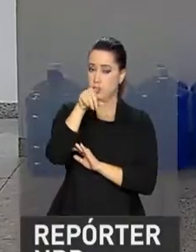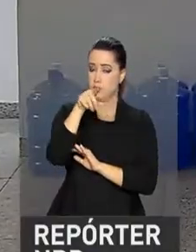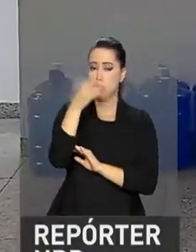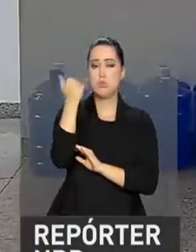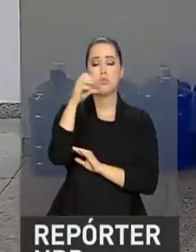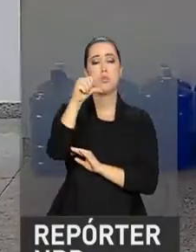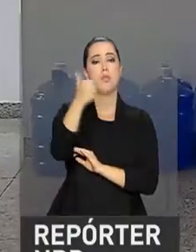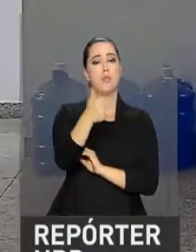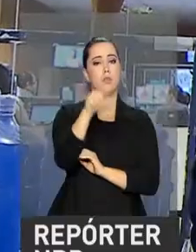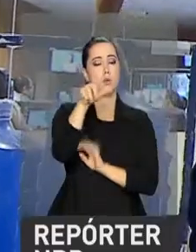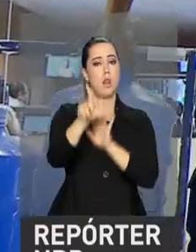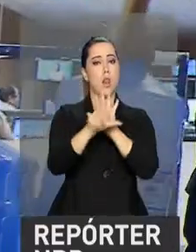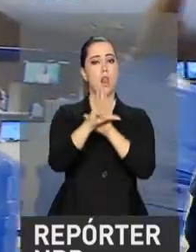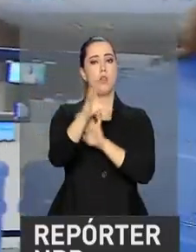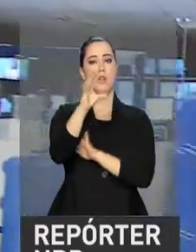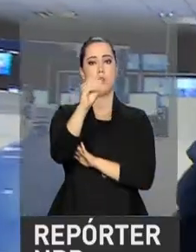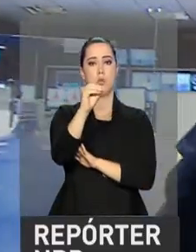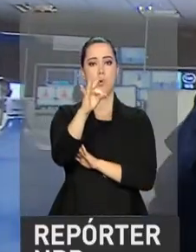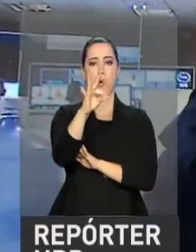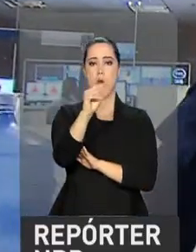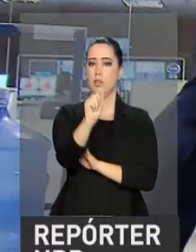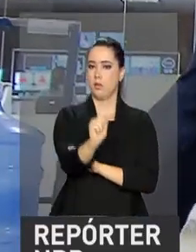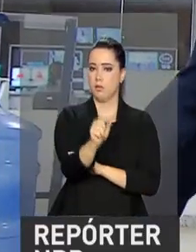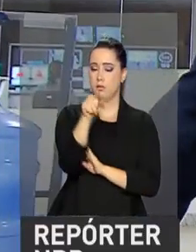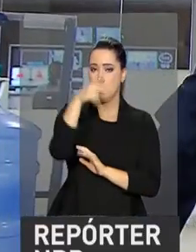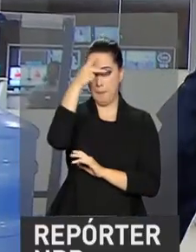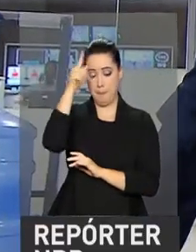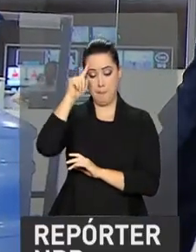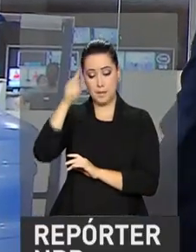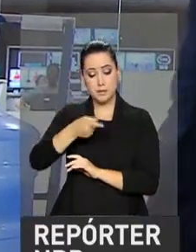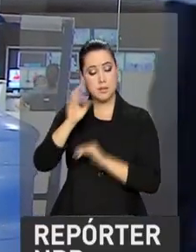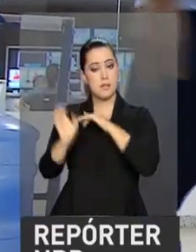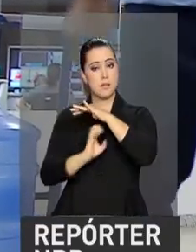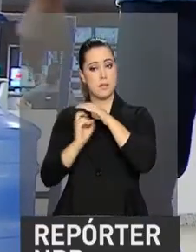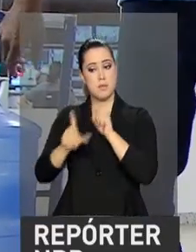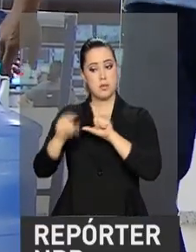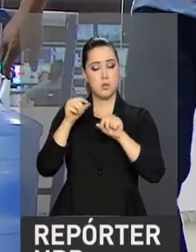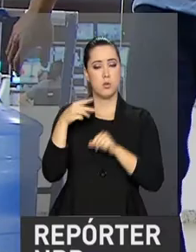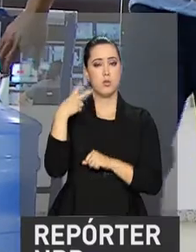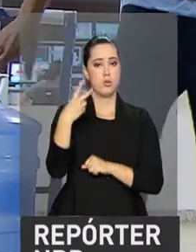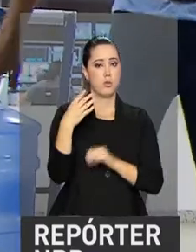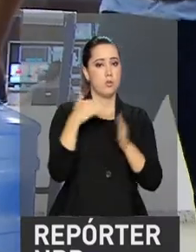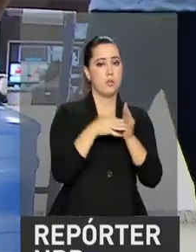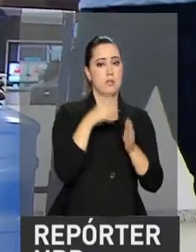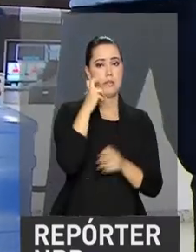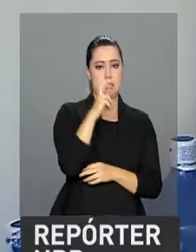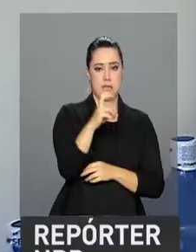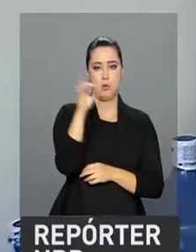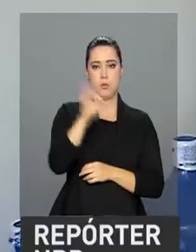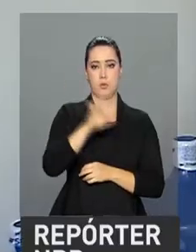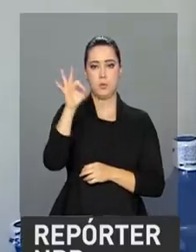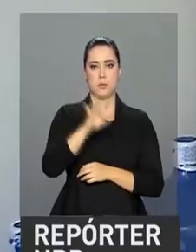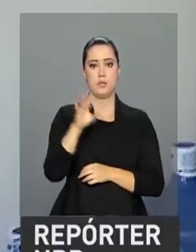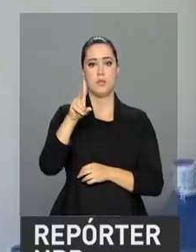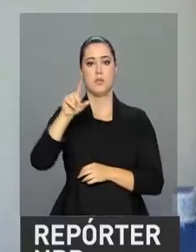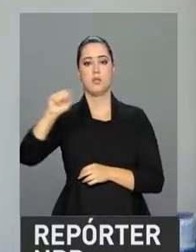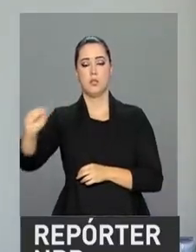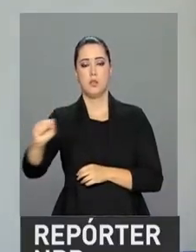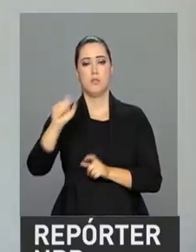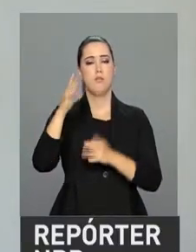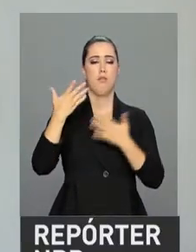a chamada Lei de Cotas, que obriga as empresas a reservarem de 2% a 5% das vagas,